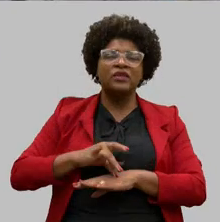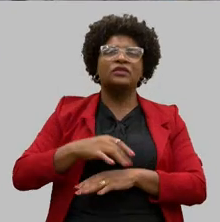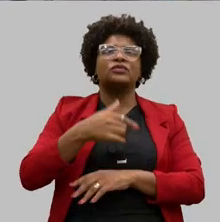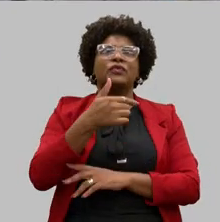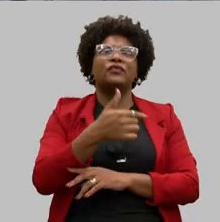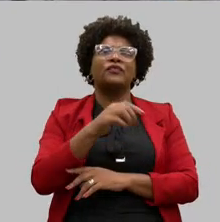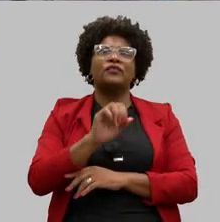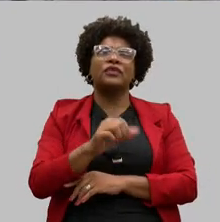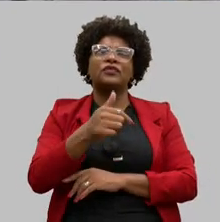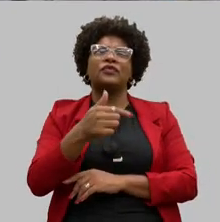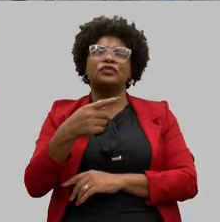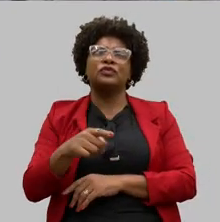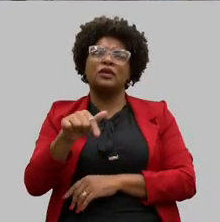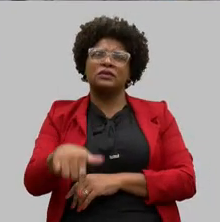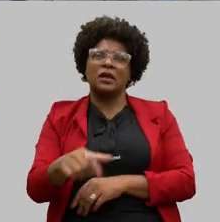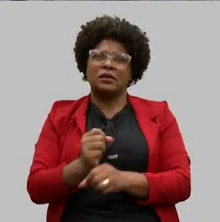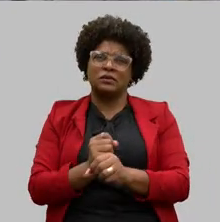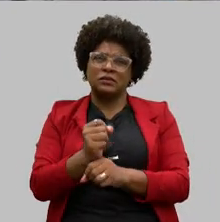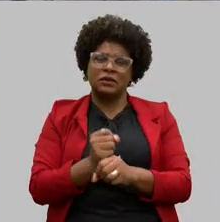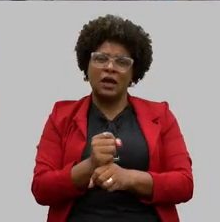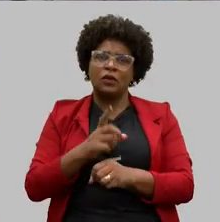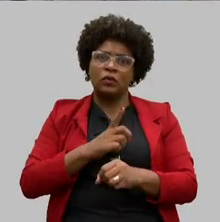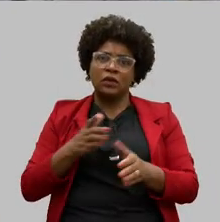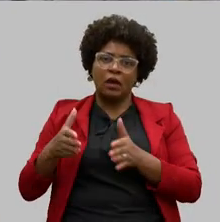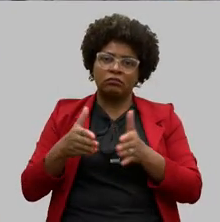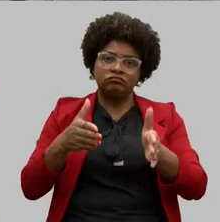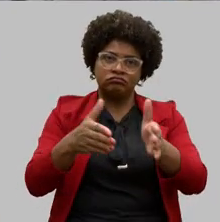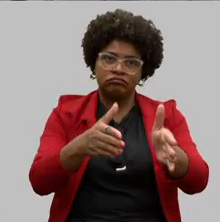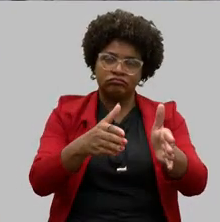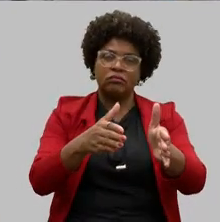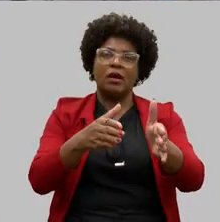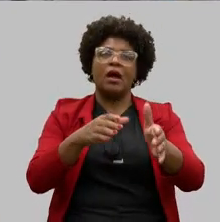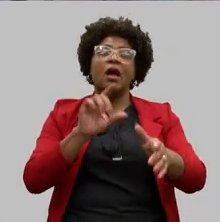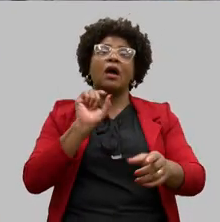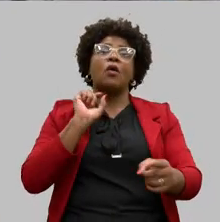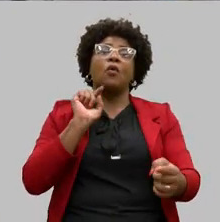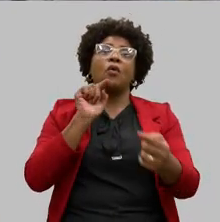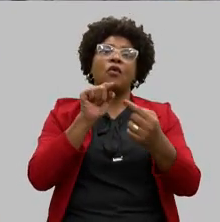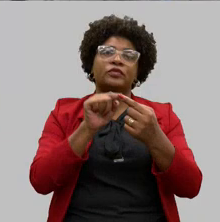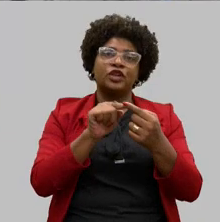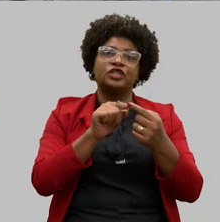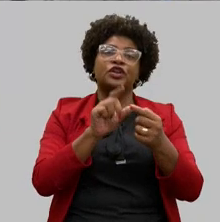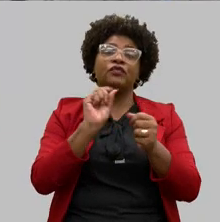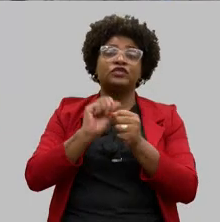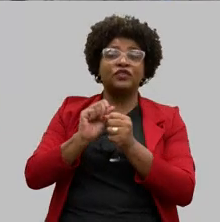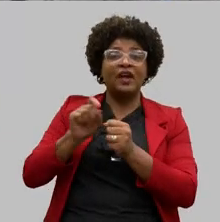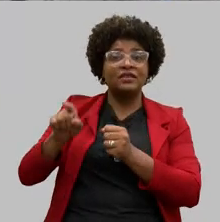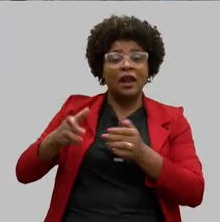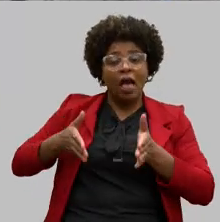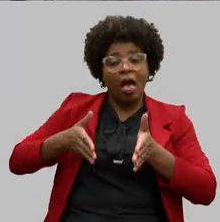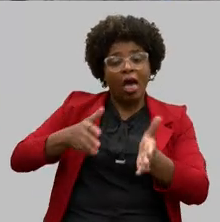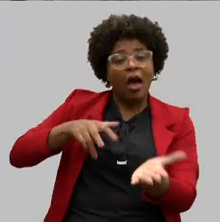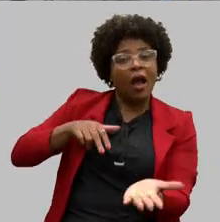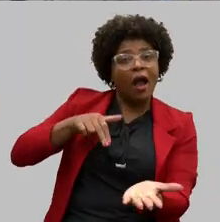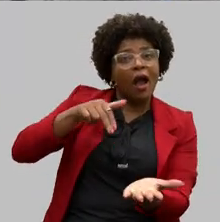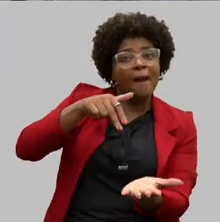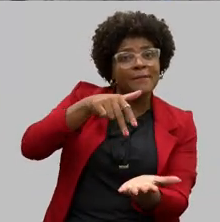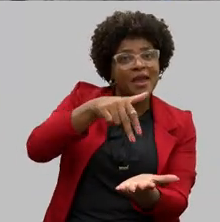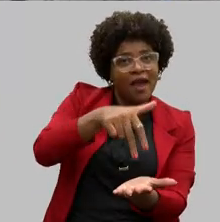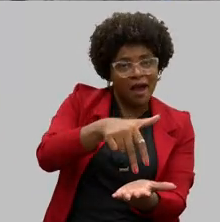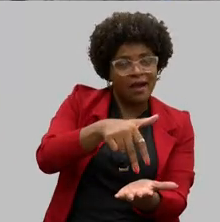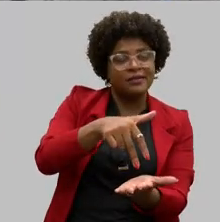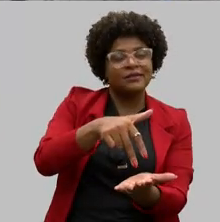a doação do referido trecho de rodovia com a finalidade de nele instalar uma pista de caminhada às expensas do município de